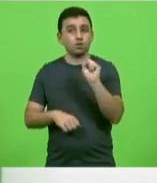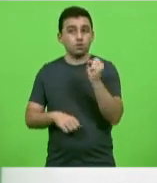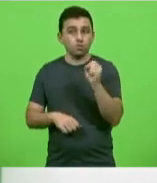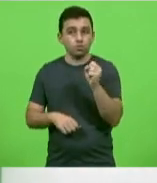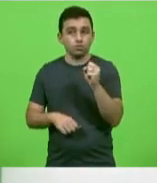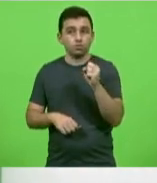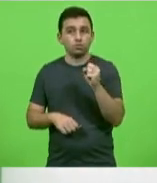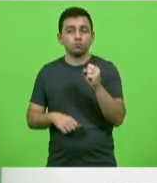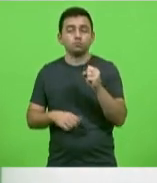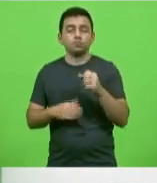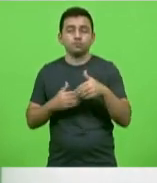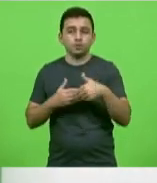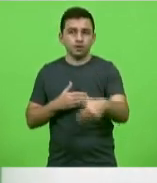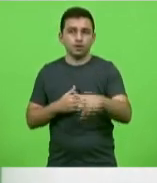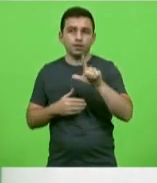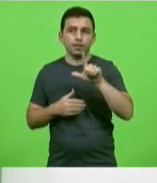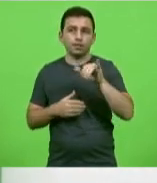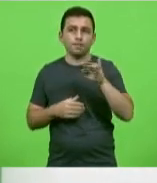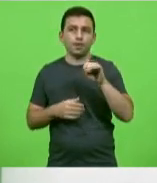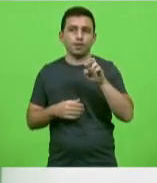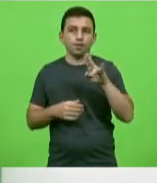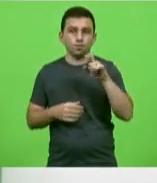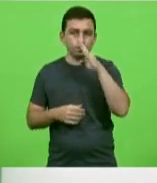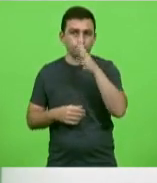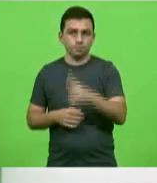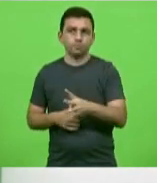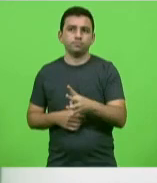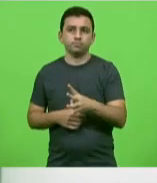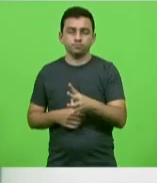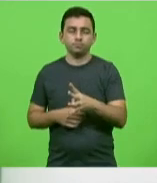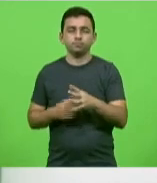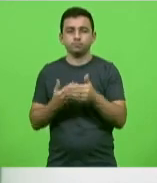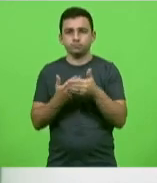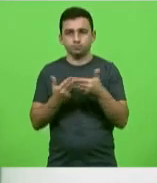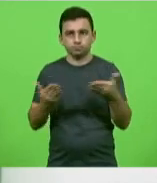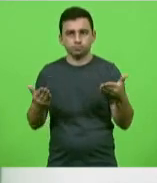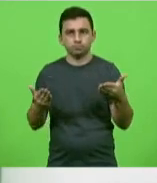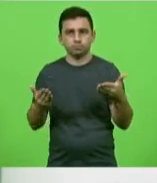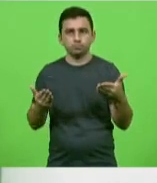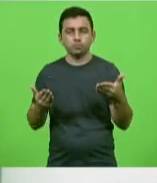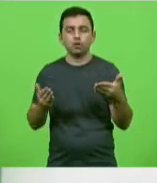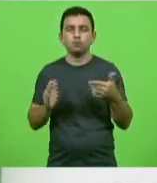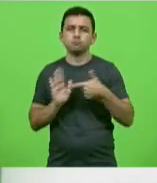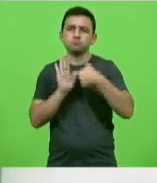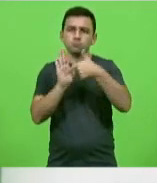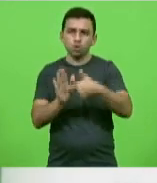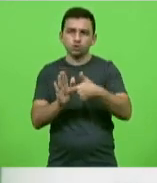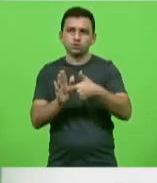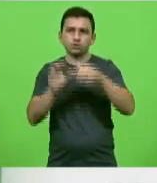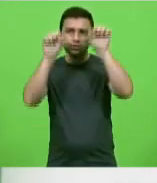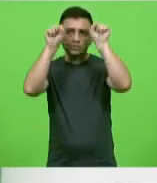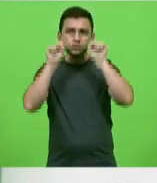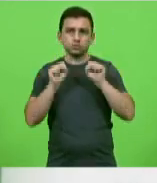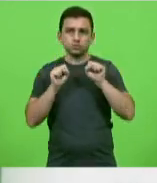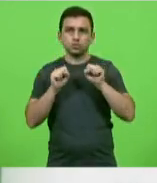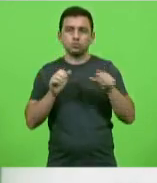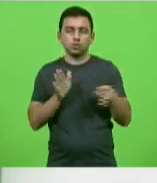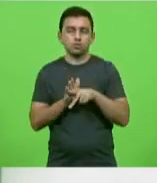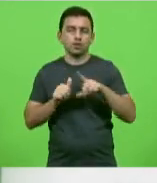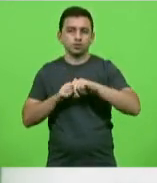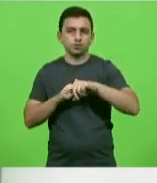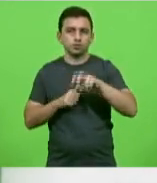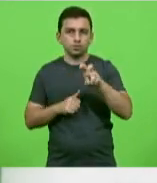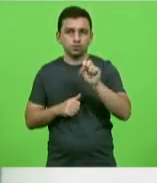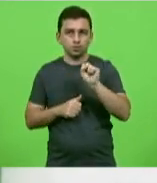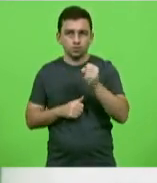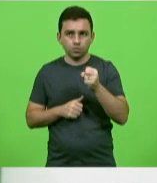oferecer libelo acusatório, os denunciantes, né? Indicando o rol de testemunhas com base no artigo